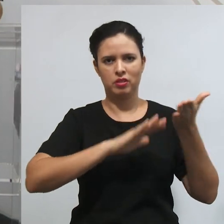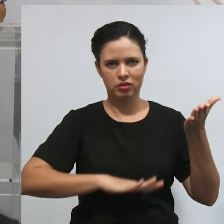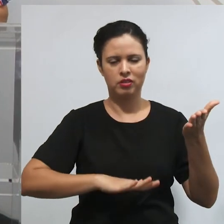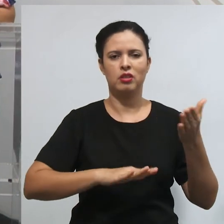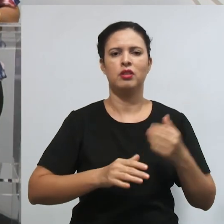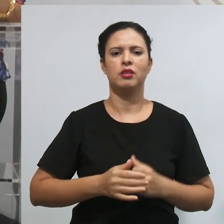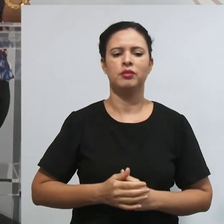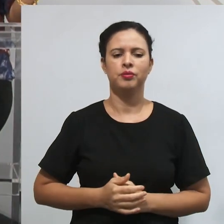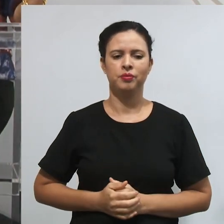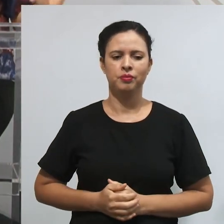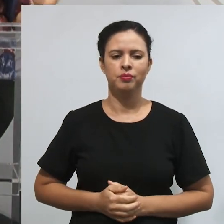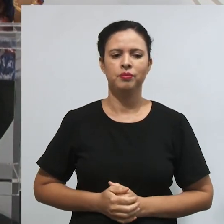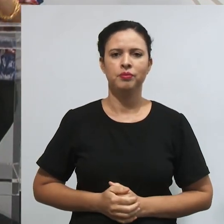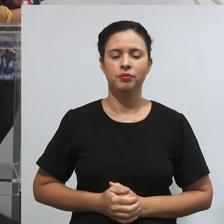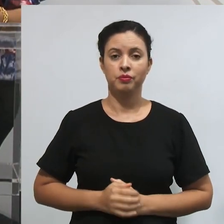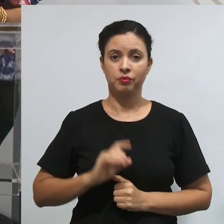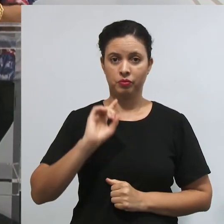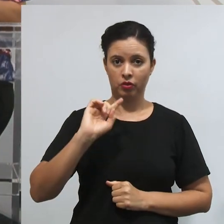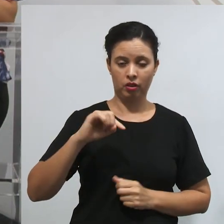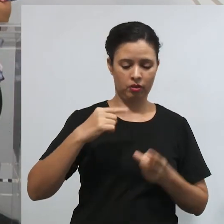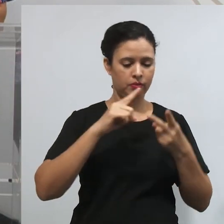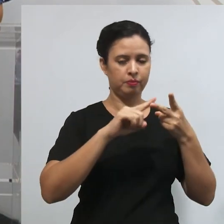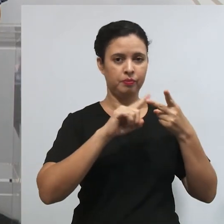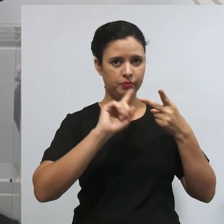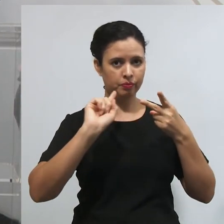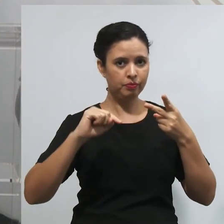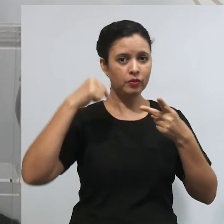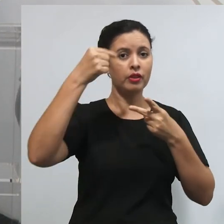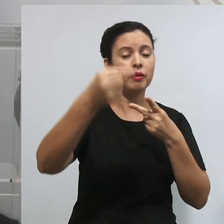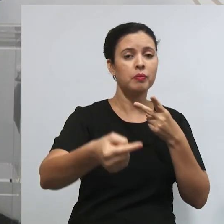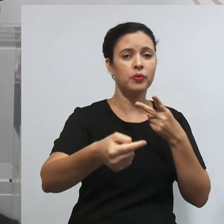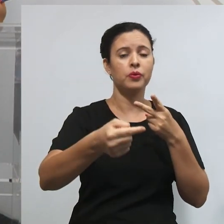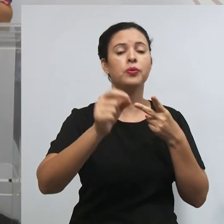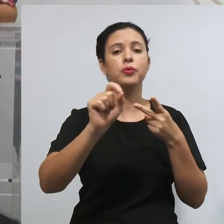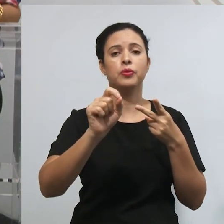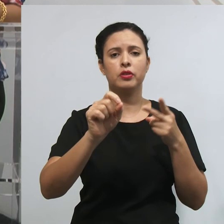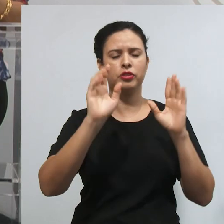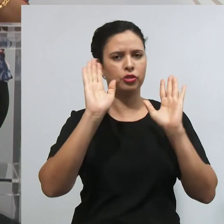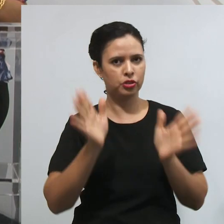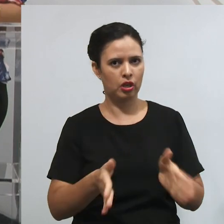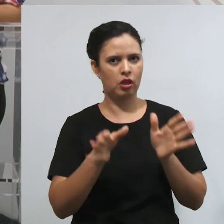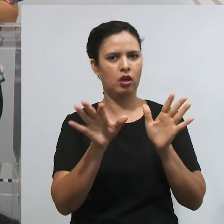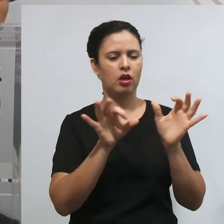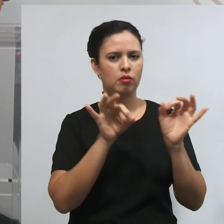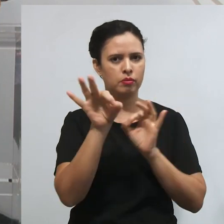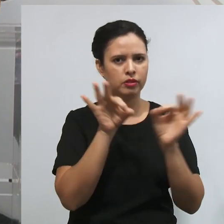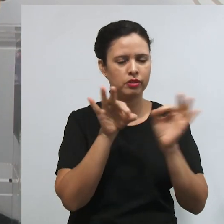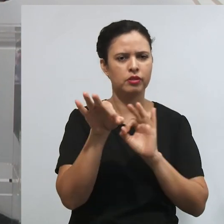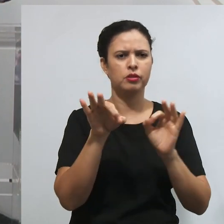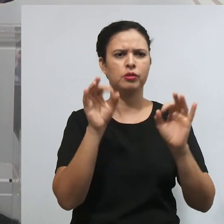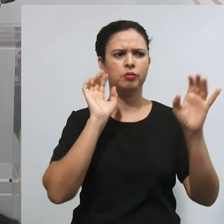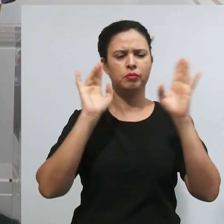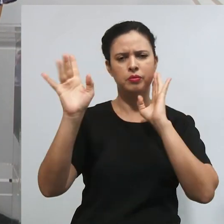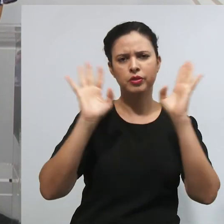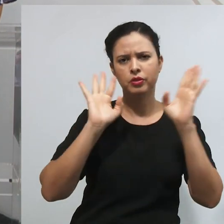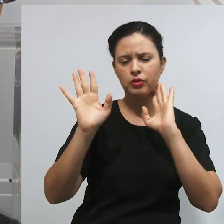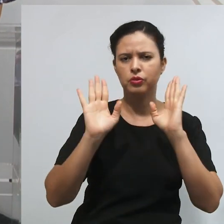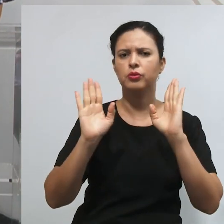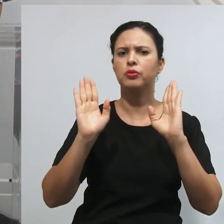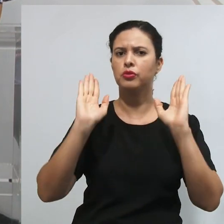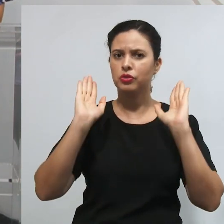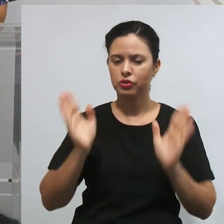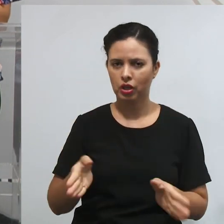ação. E depois que você realiza e você planejou, pensou e depois